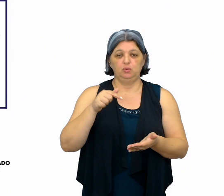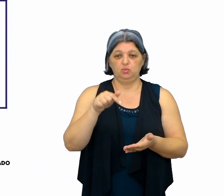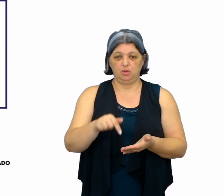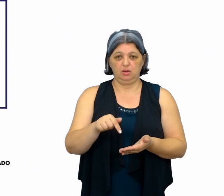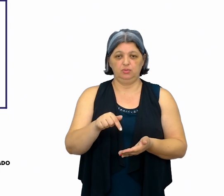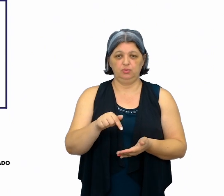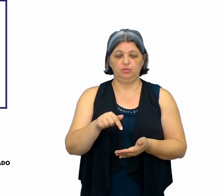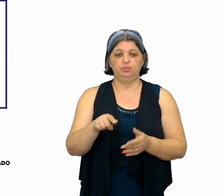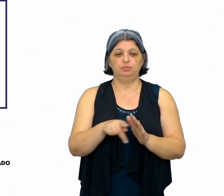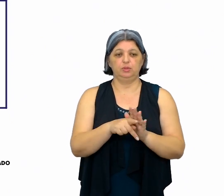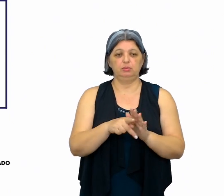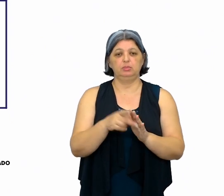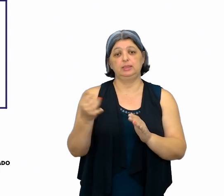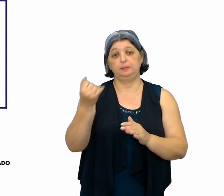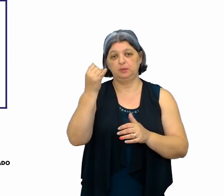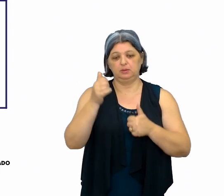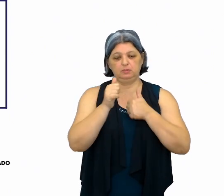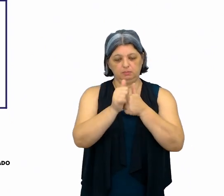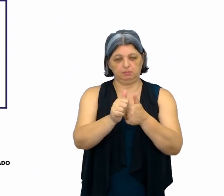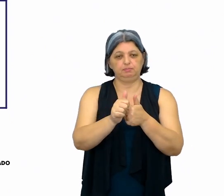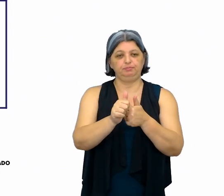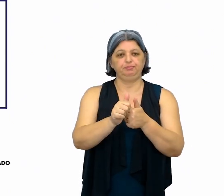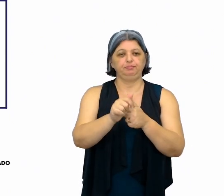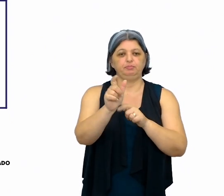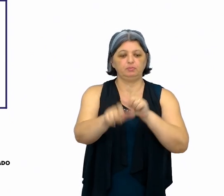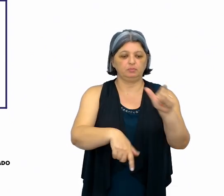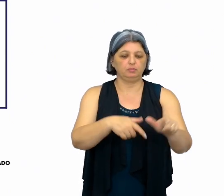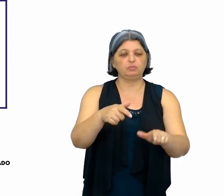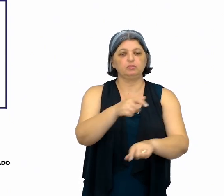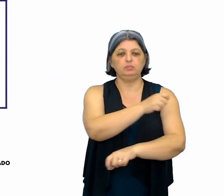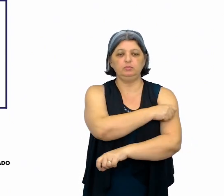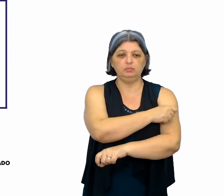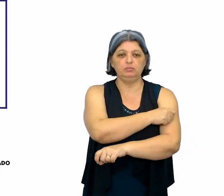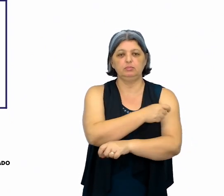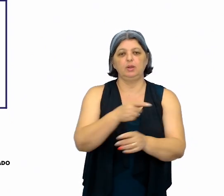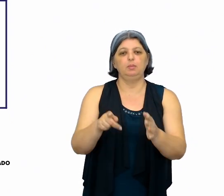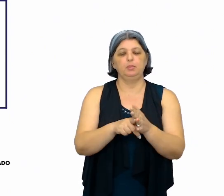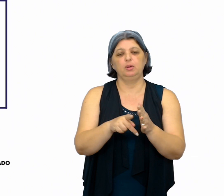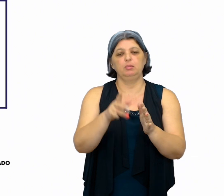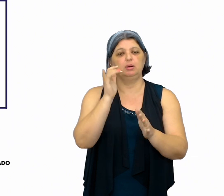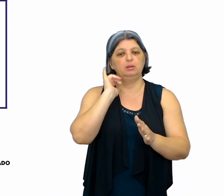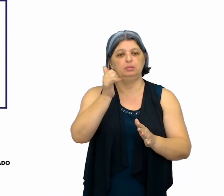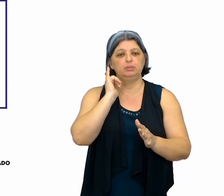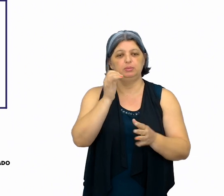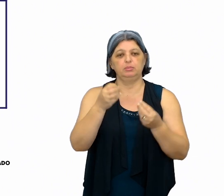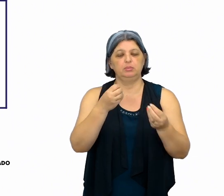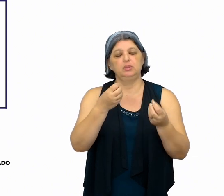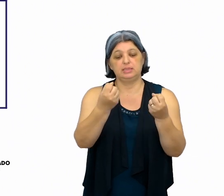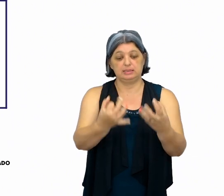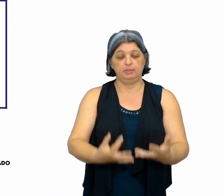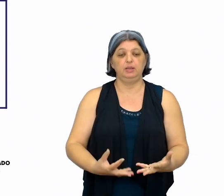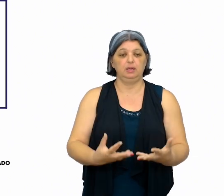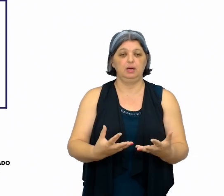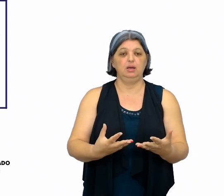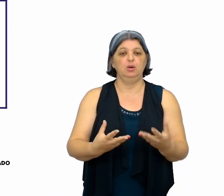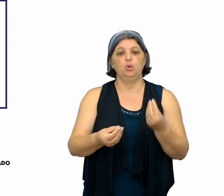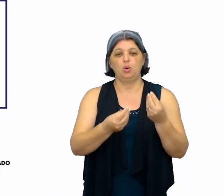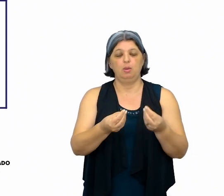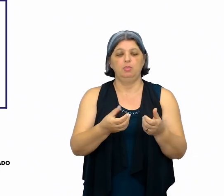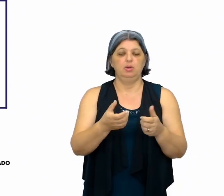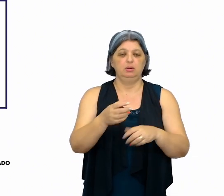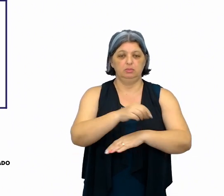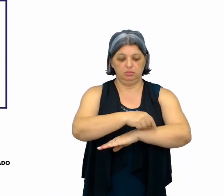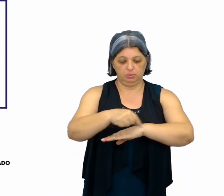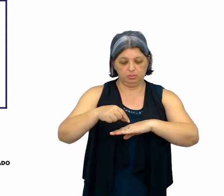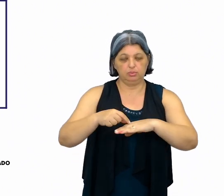importante apoiar os estudantes na escrita da narrativa do jogo. Eles devem compor uma narrativa, um cenário